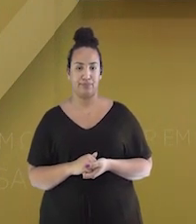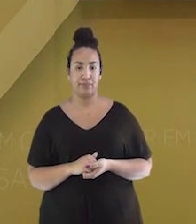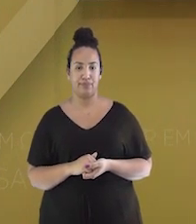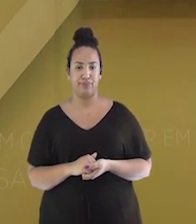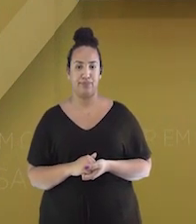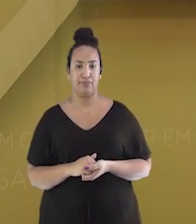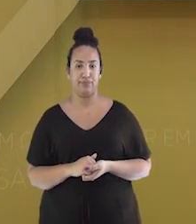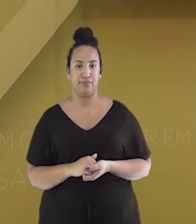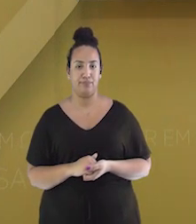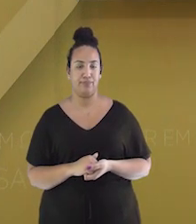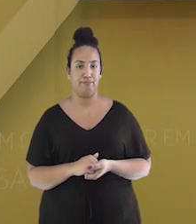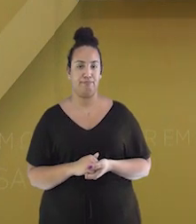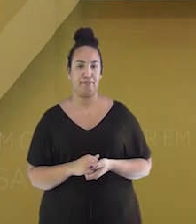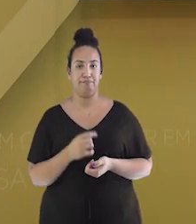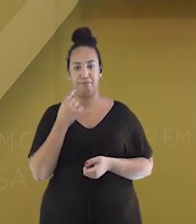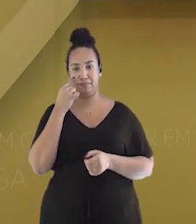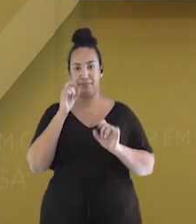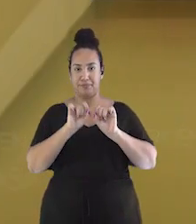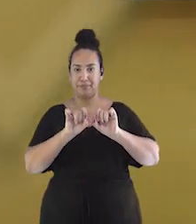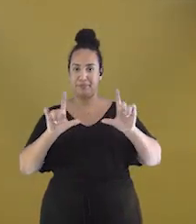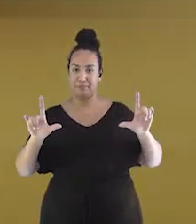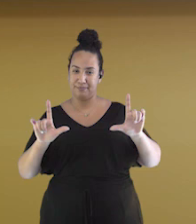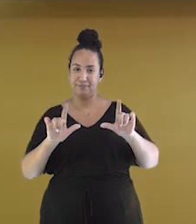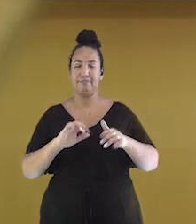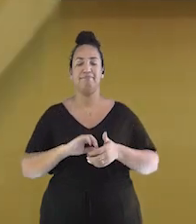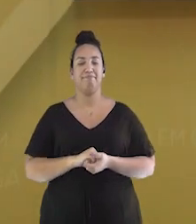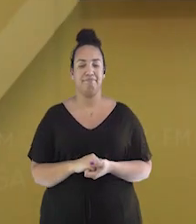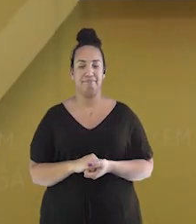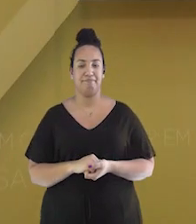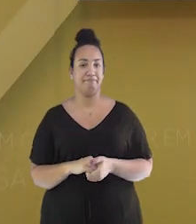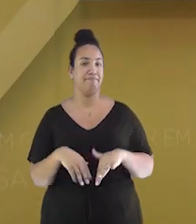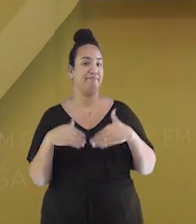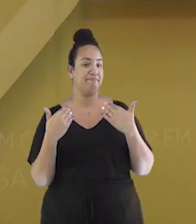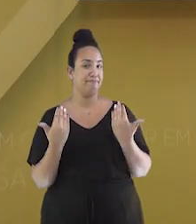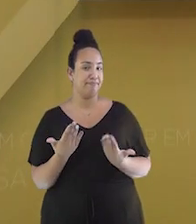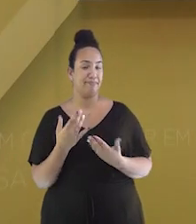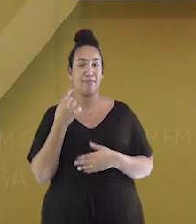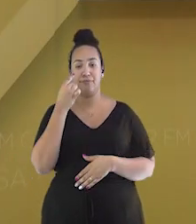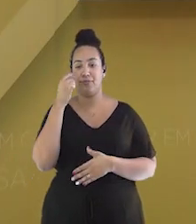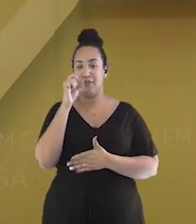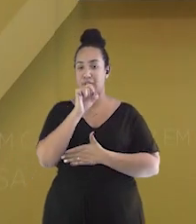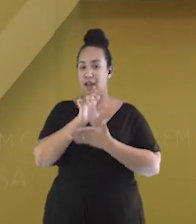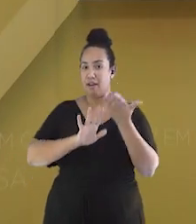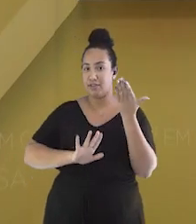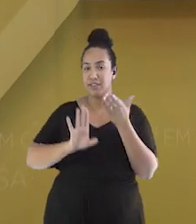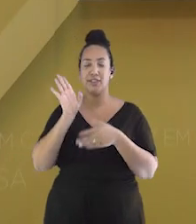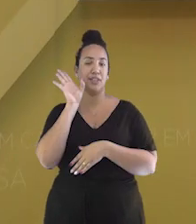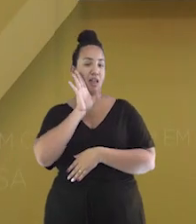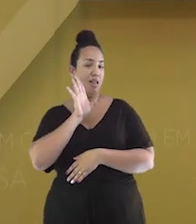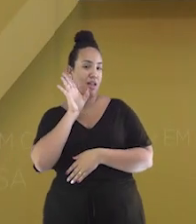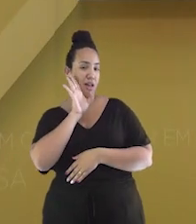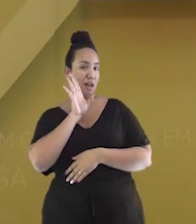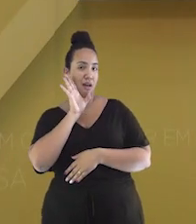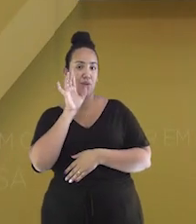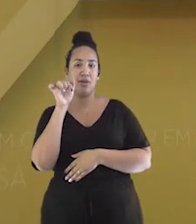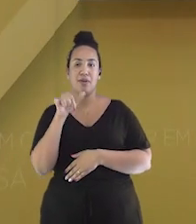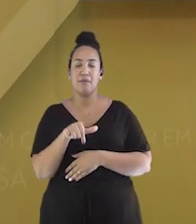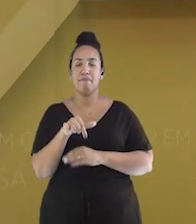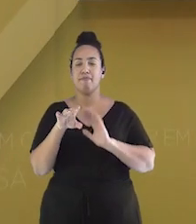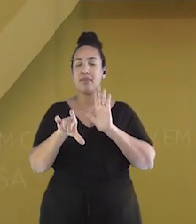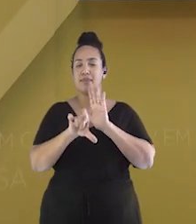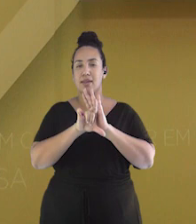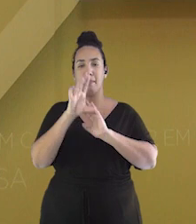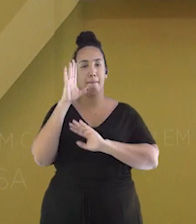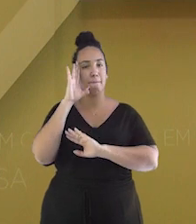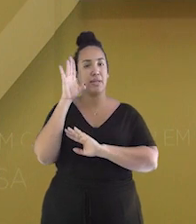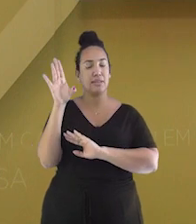Está aí nosso quadro completo. Pessoal, acabamos de fazer uma super atividade com as principais leis que